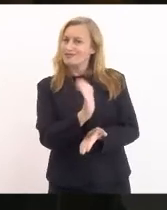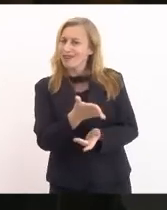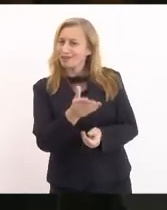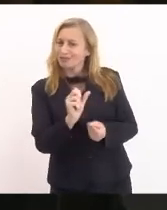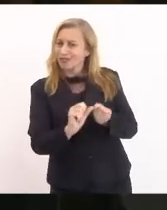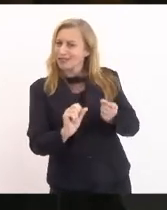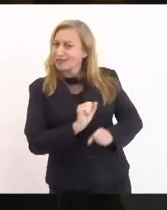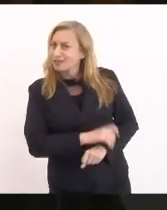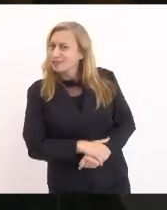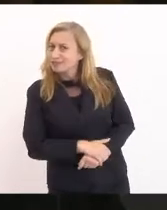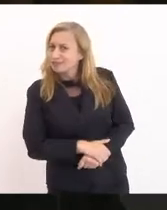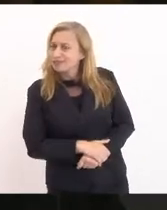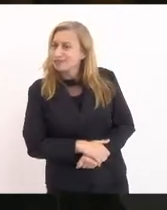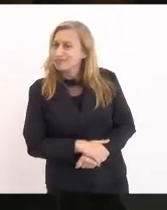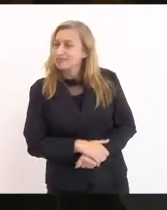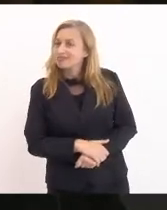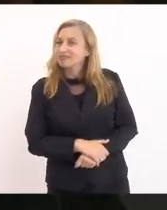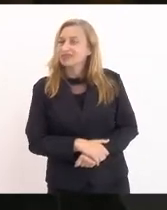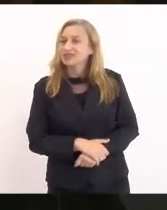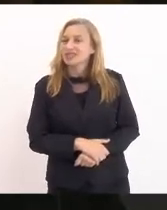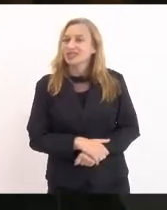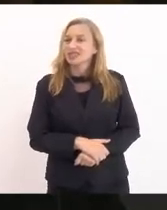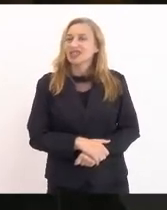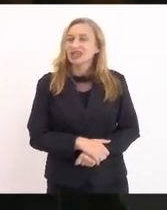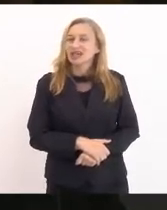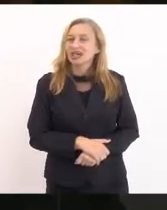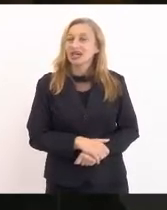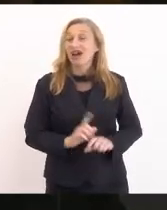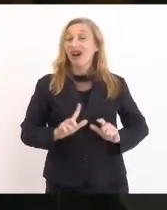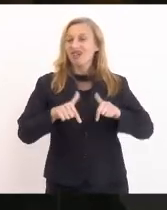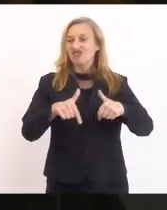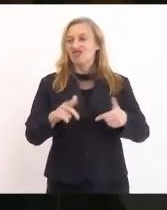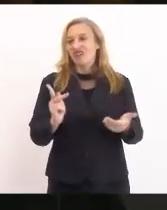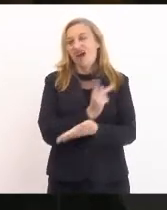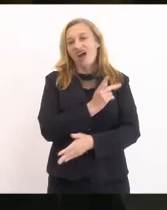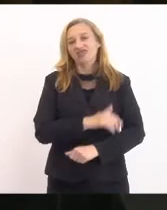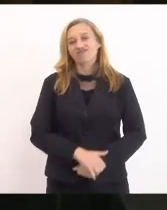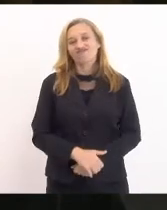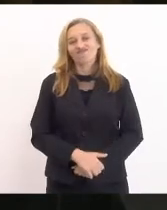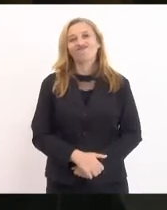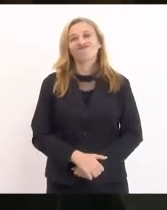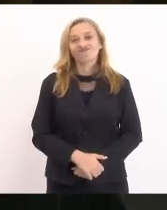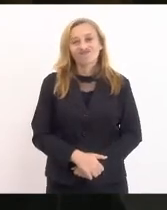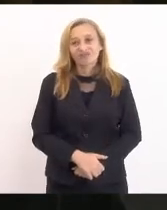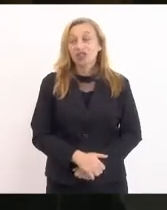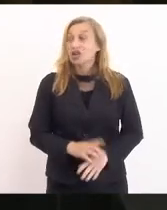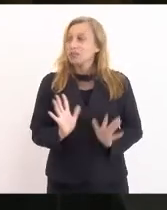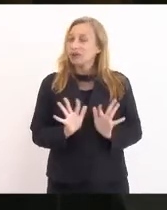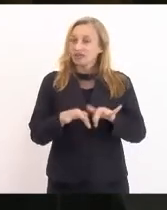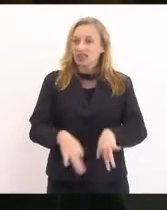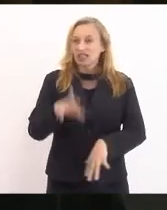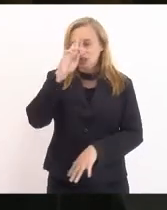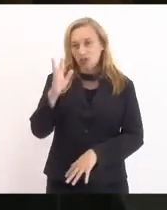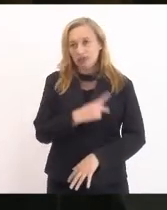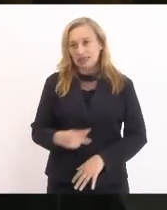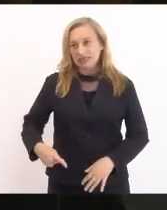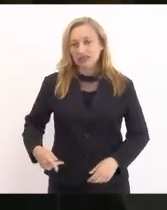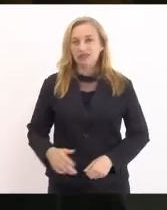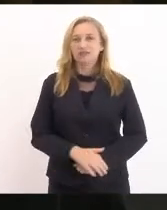fazendo, a meter os pés pelas mãos. E para concluir, senhor